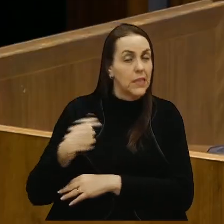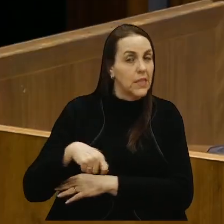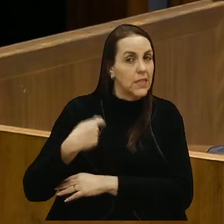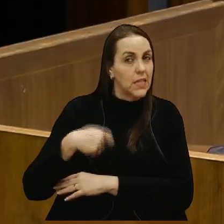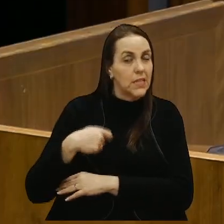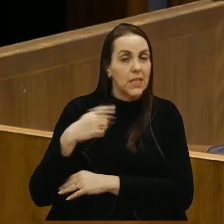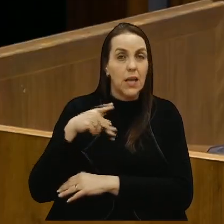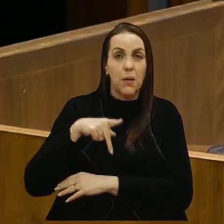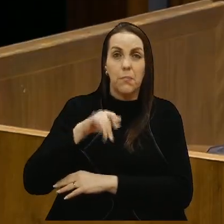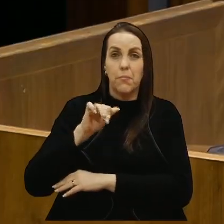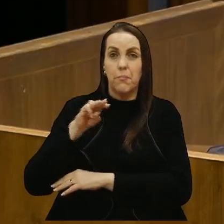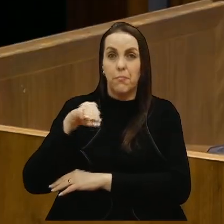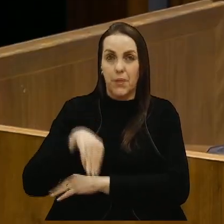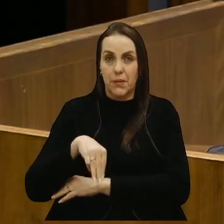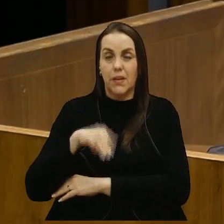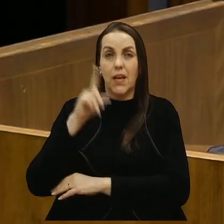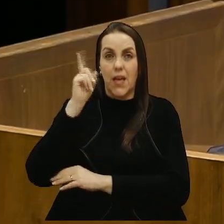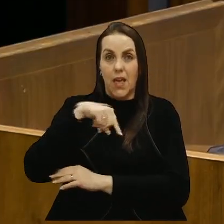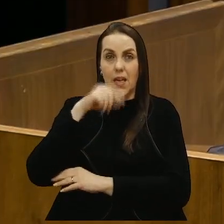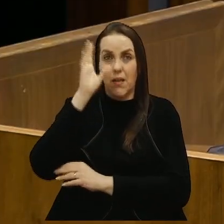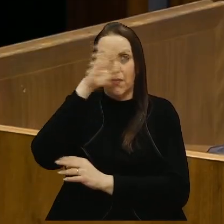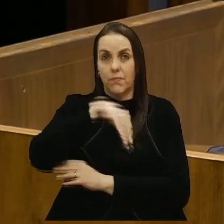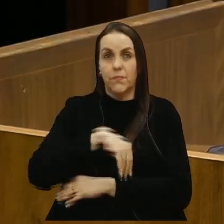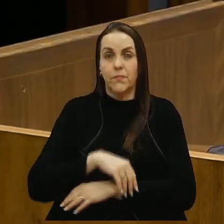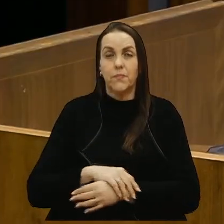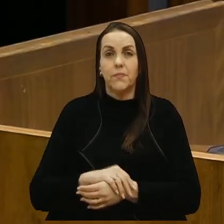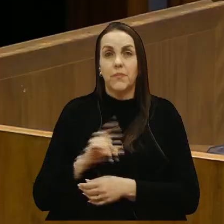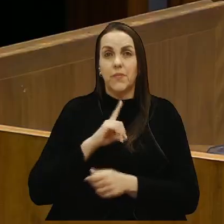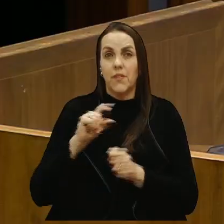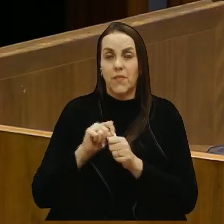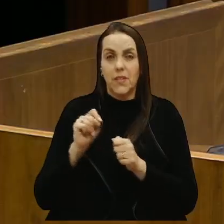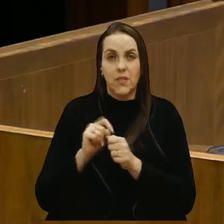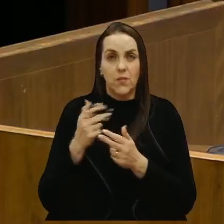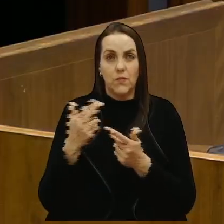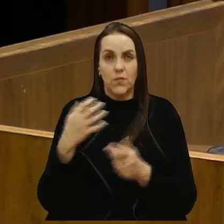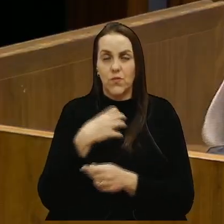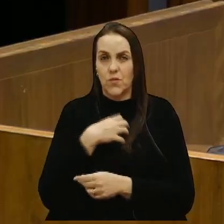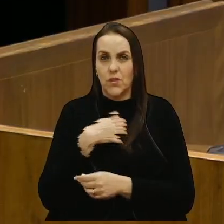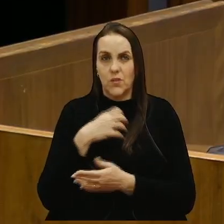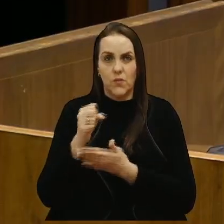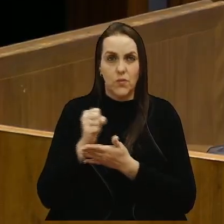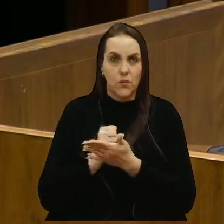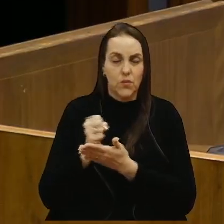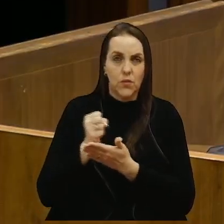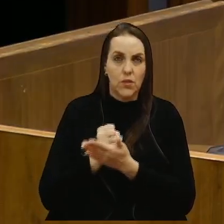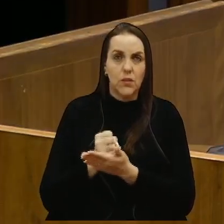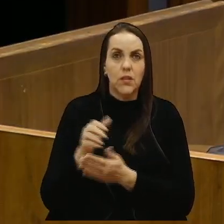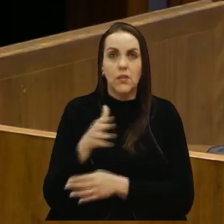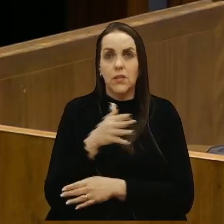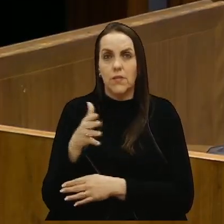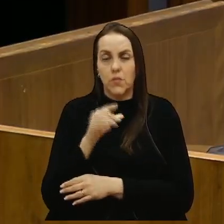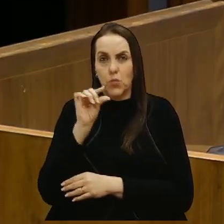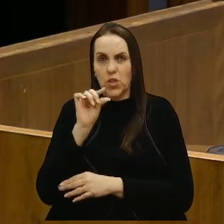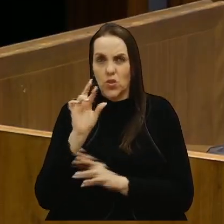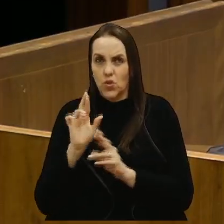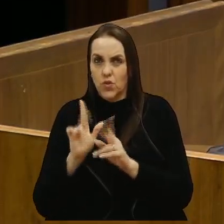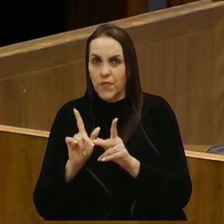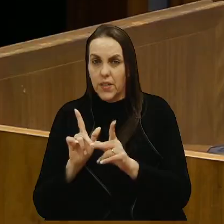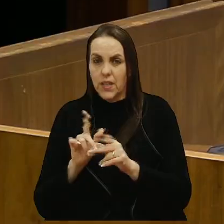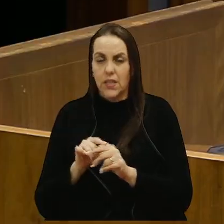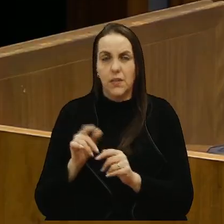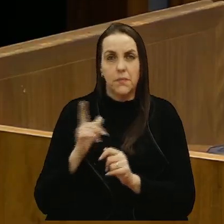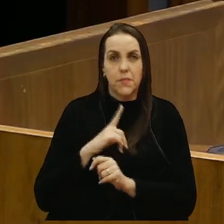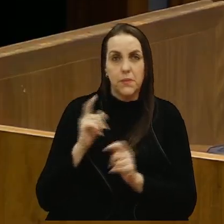do PIM é fazer alguma maneira de contratação, talvez um pouco diferente, mas que